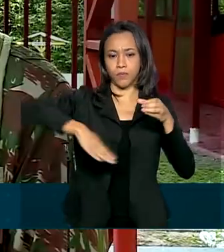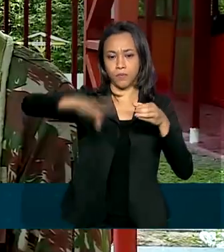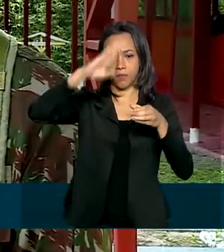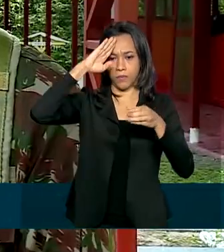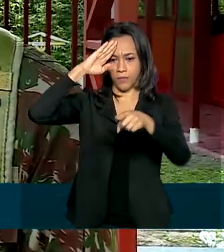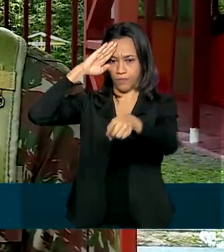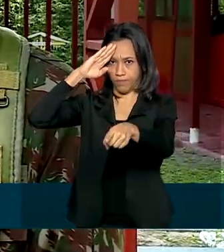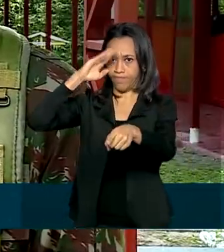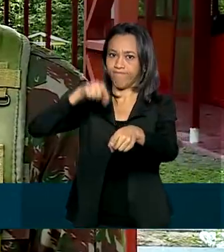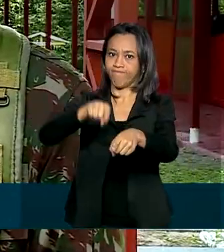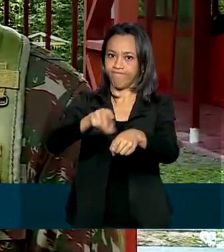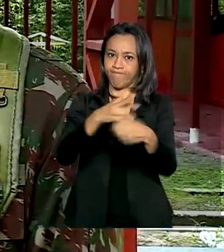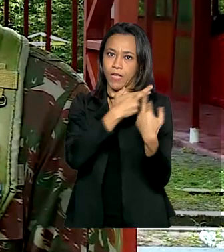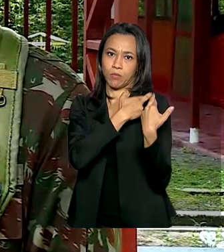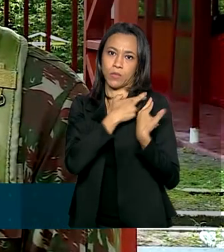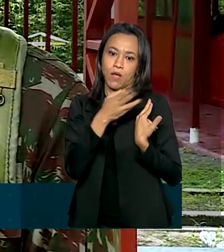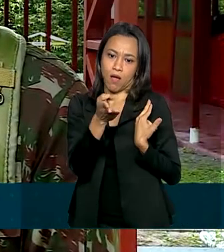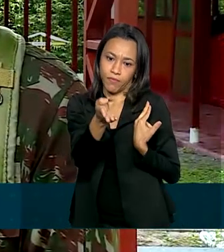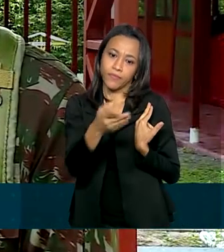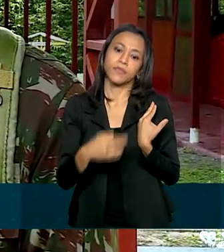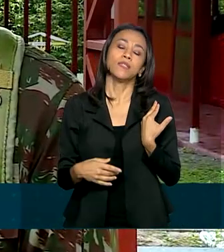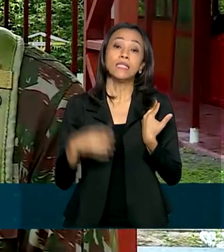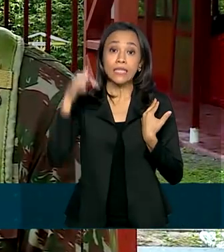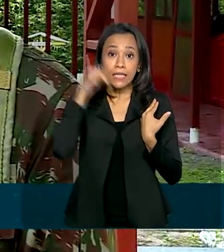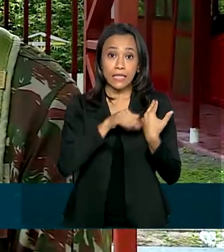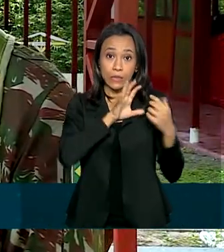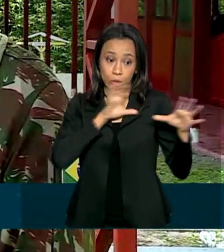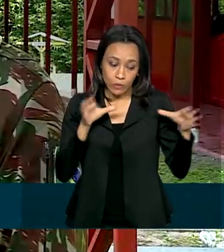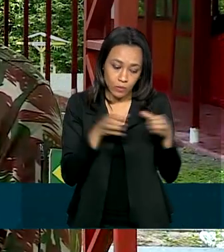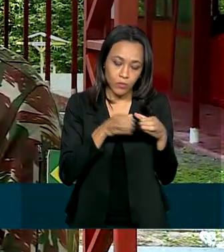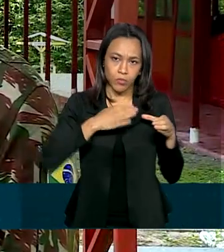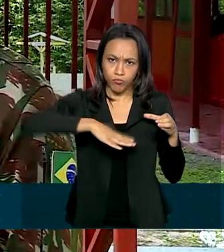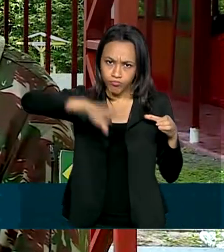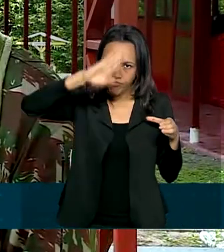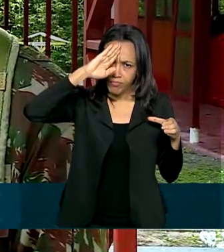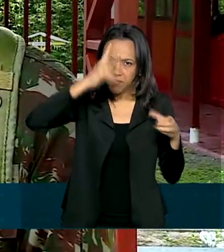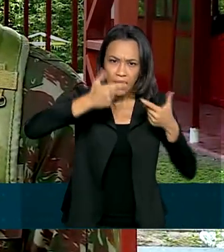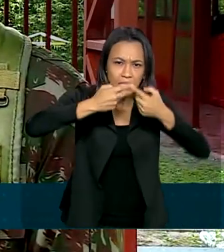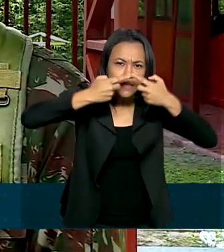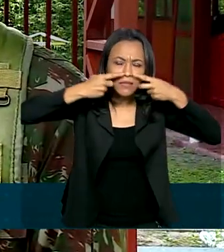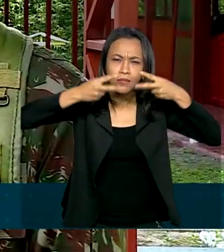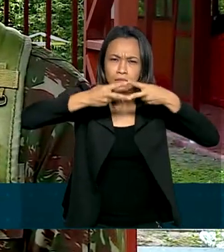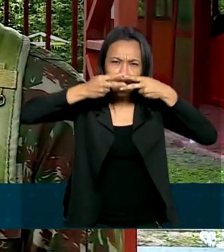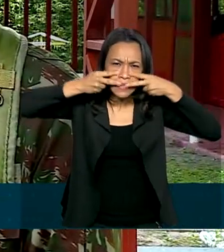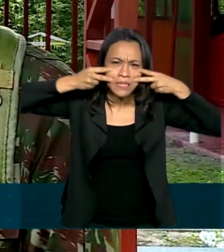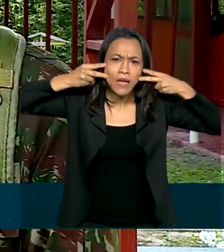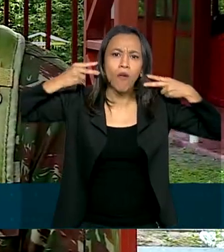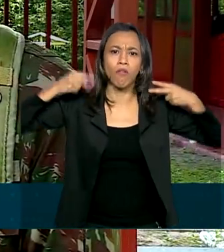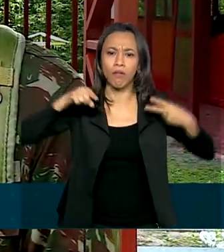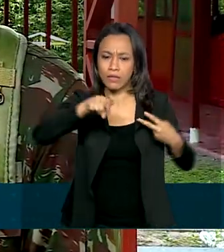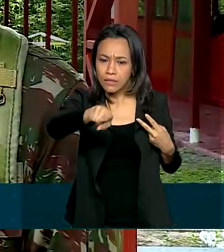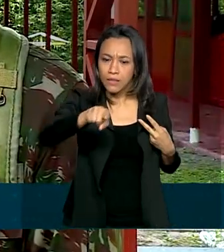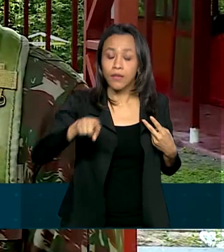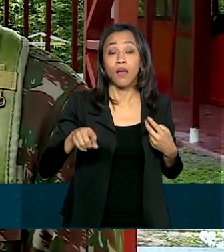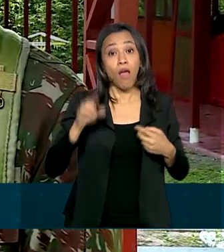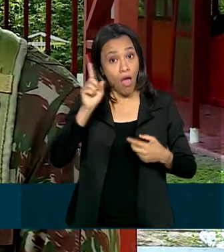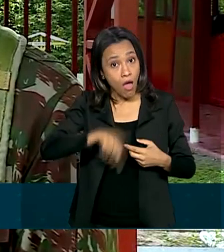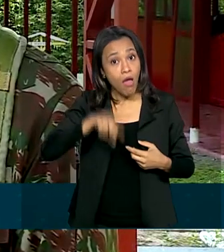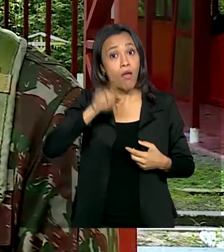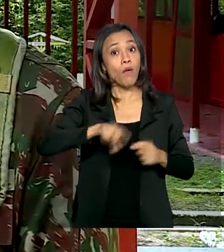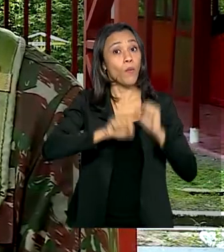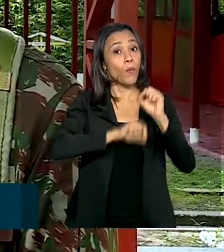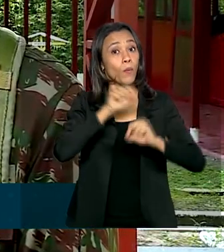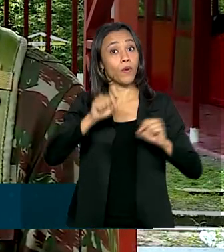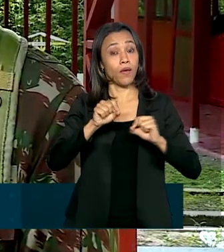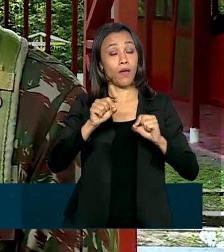Selva. Esse pelotão aqui, o nosso pelotão Dematuracá, que ele está aqui desde 1989, ele é a presença